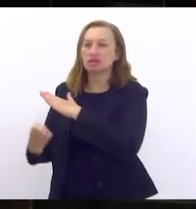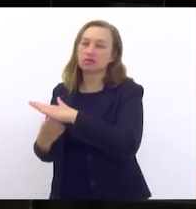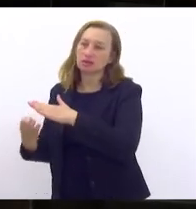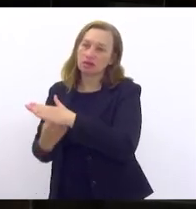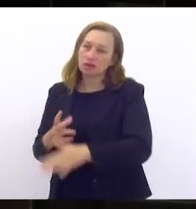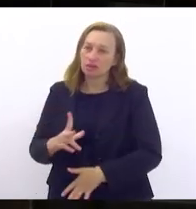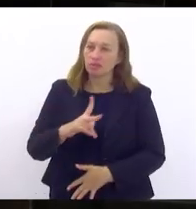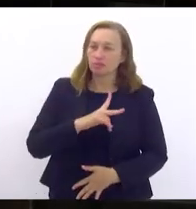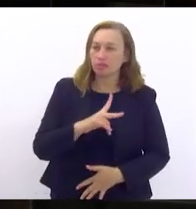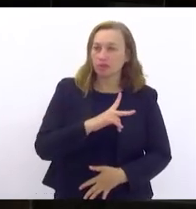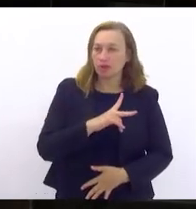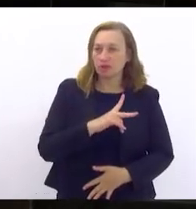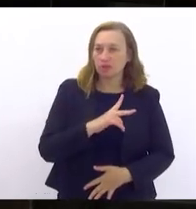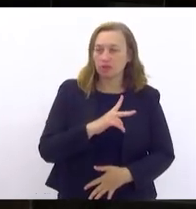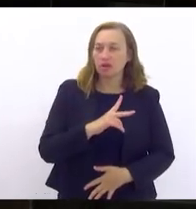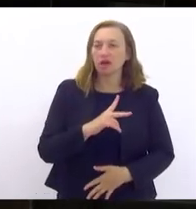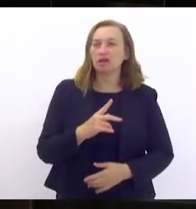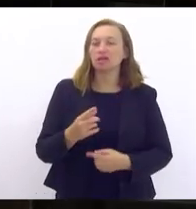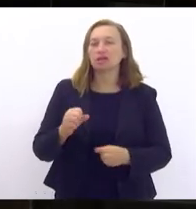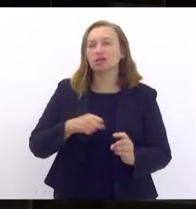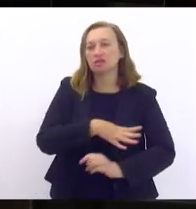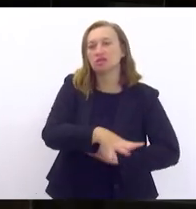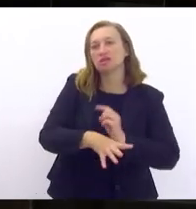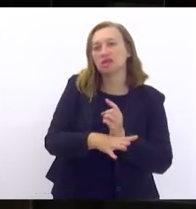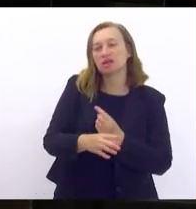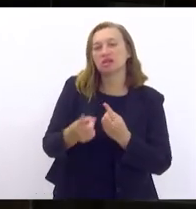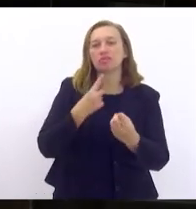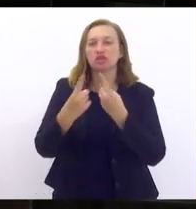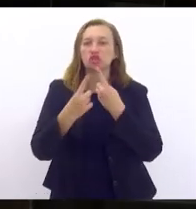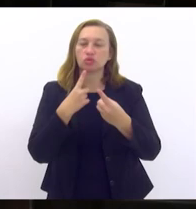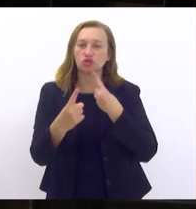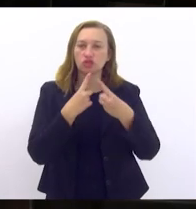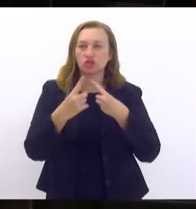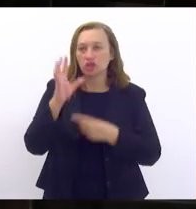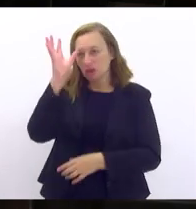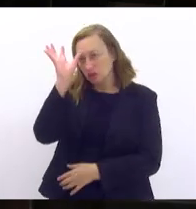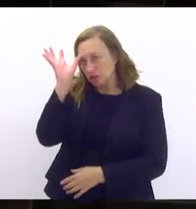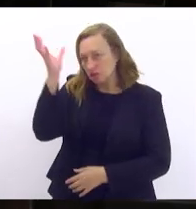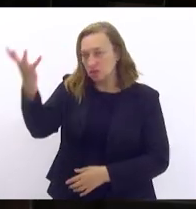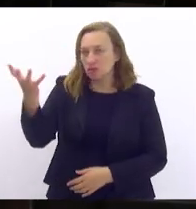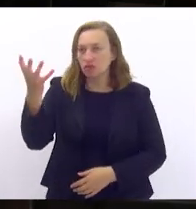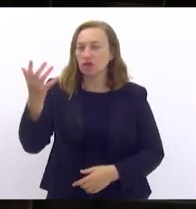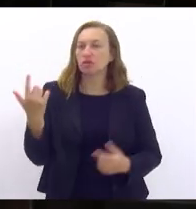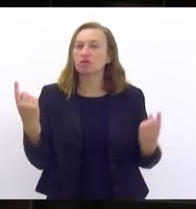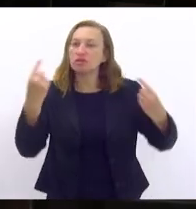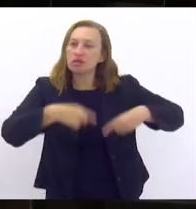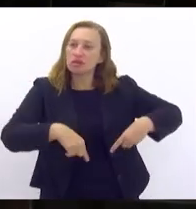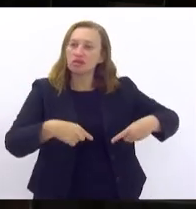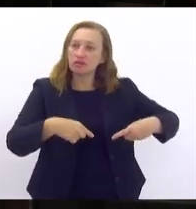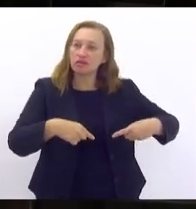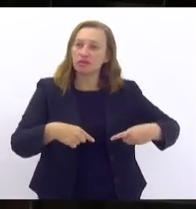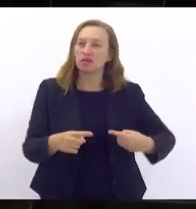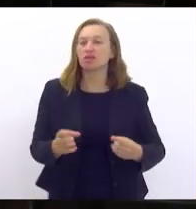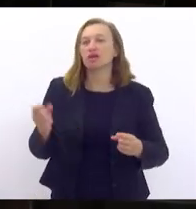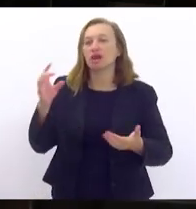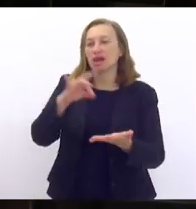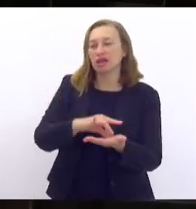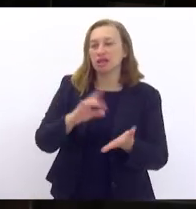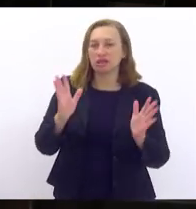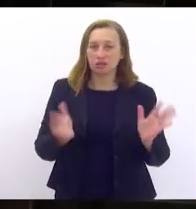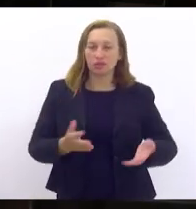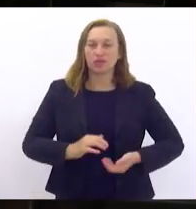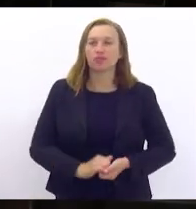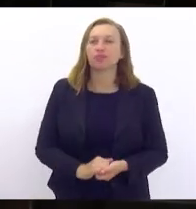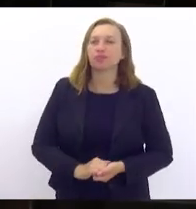civil com o objetivo de discutir e propor soluções para os desafios crucial que permeia a nossa realidade atual